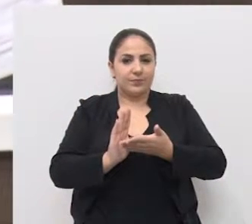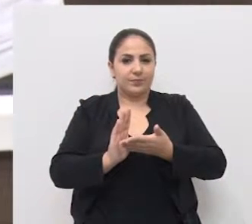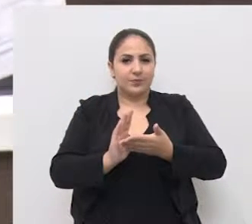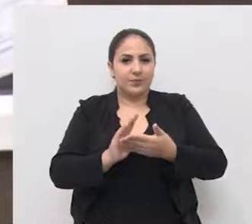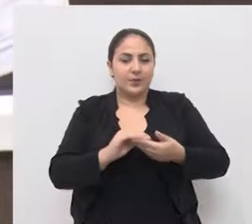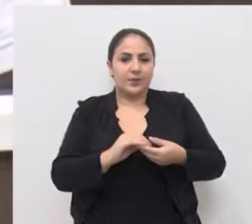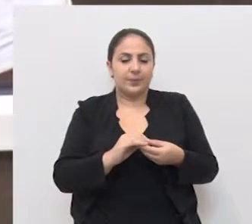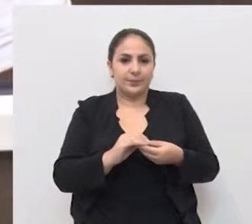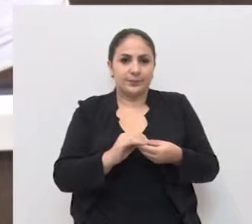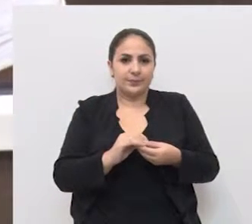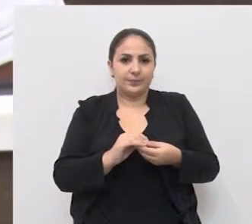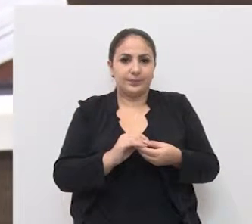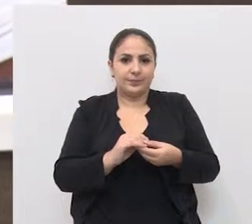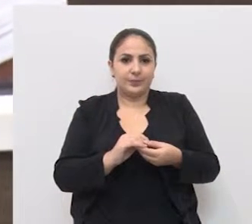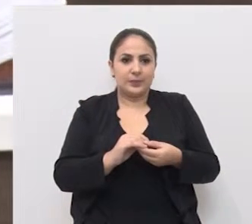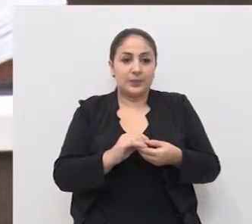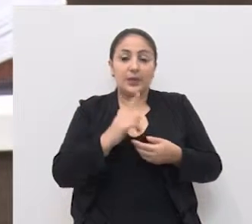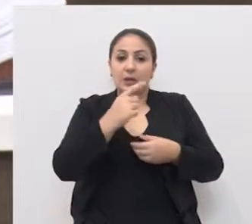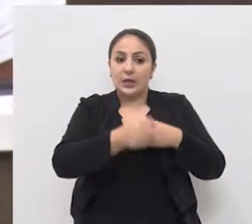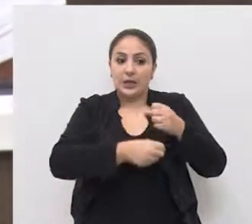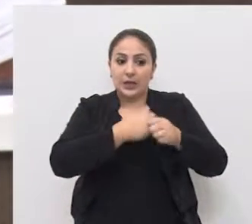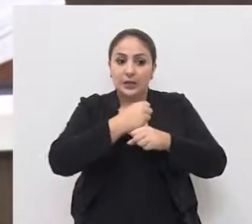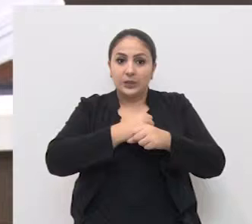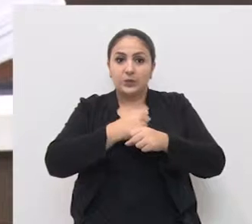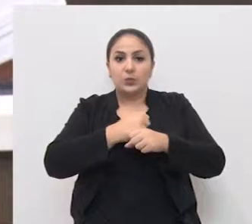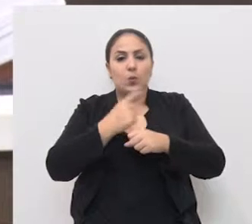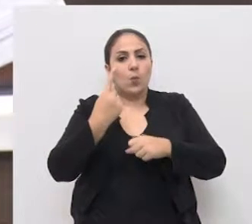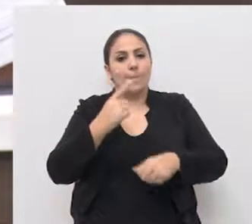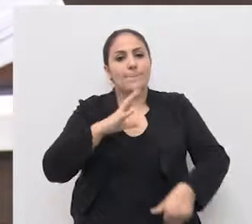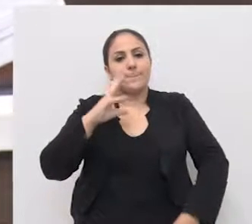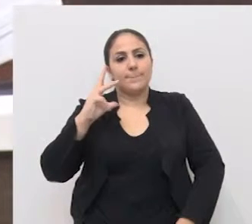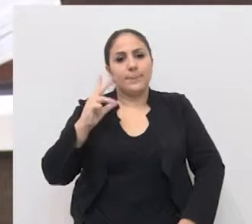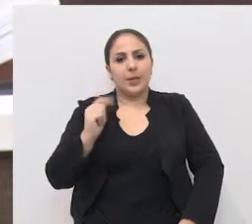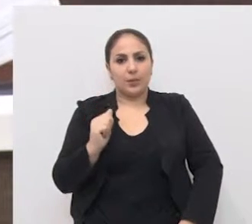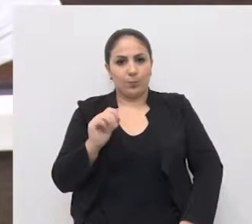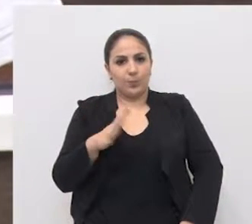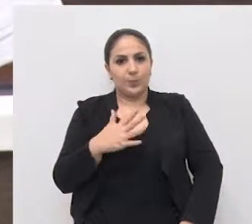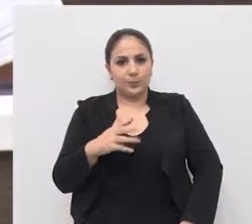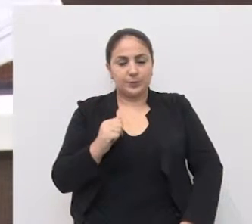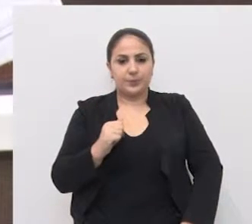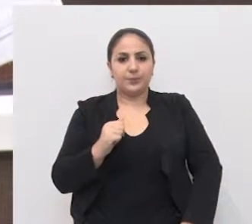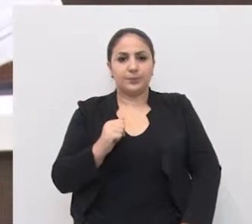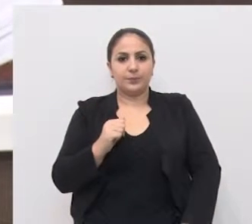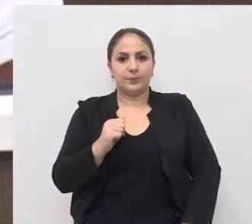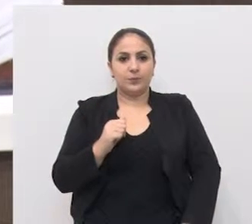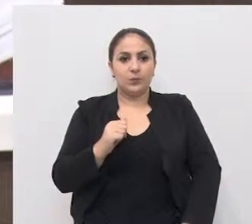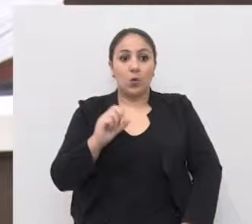Arrecadamos por ano em torno de 1 milhão.